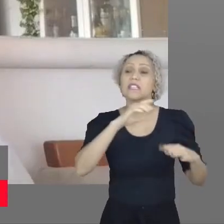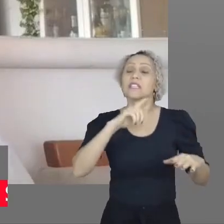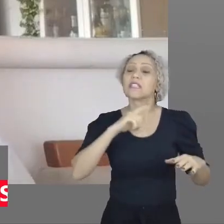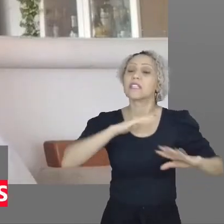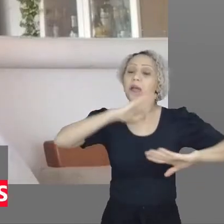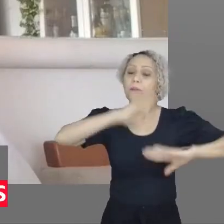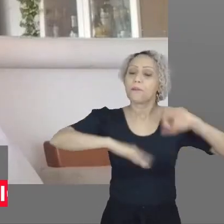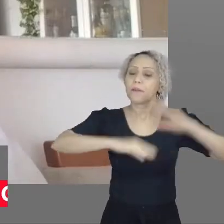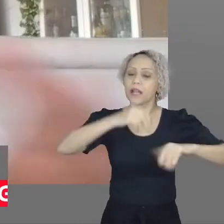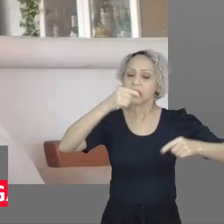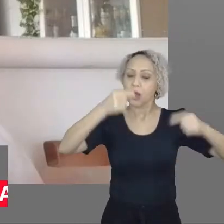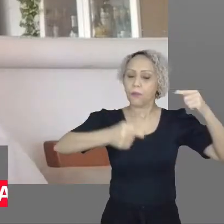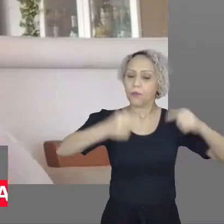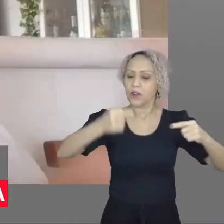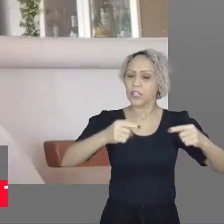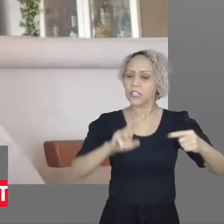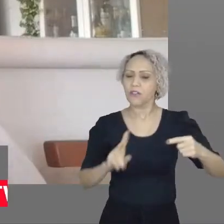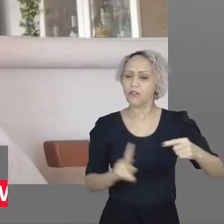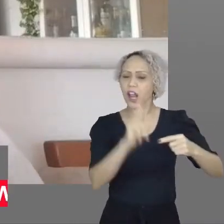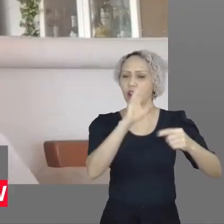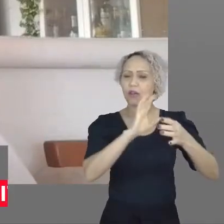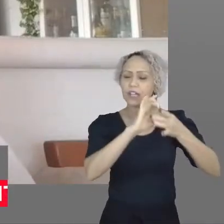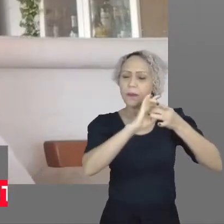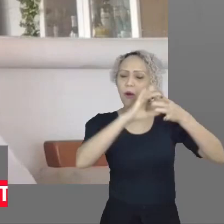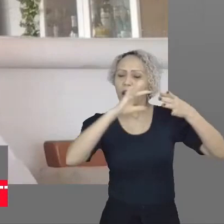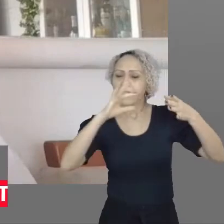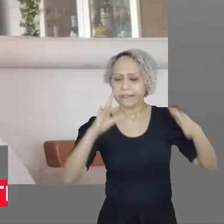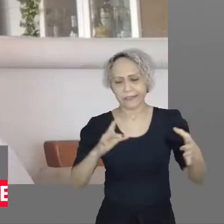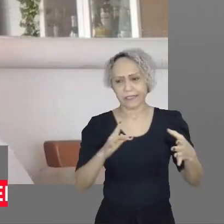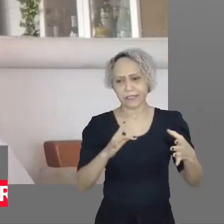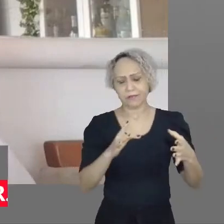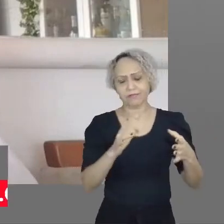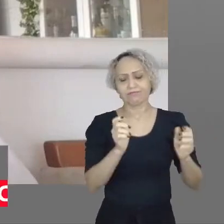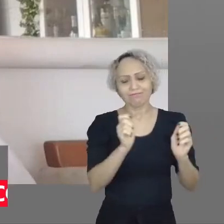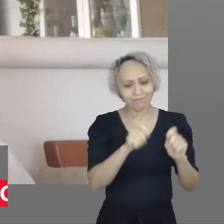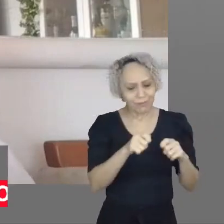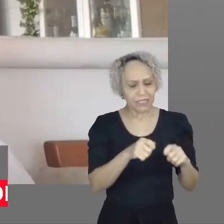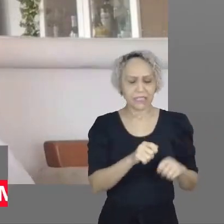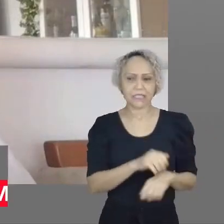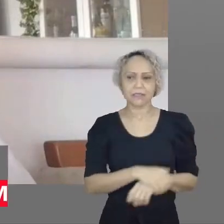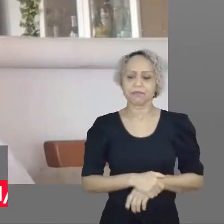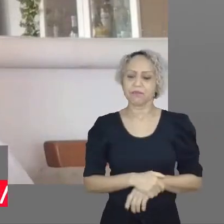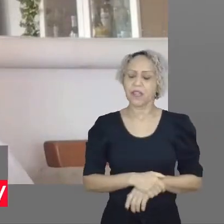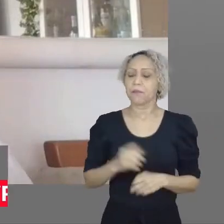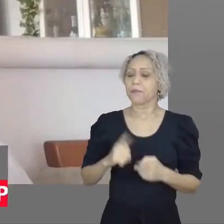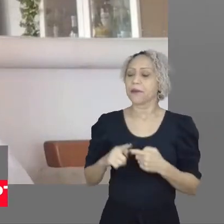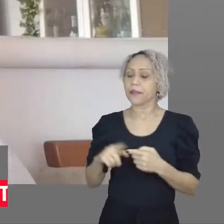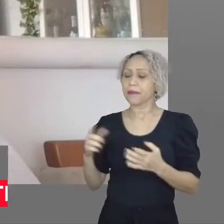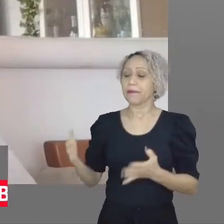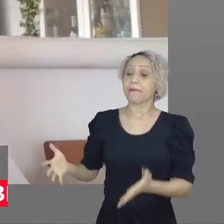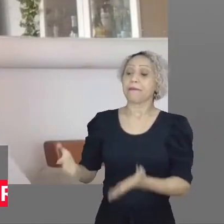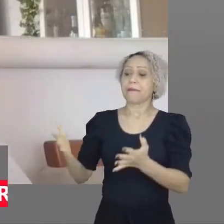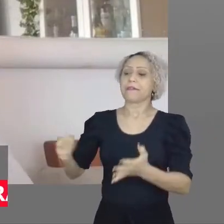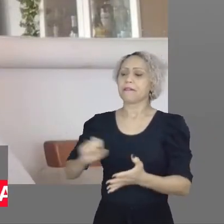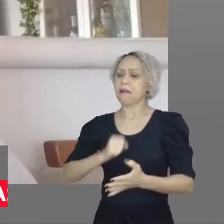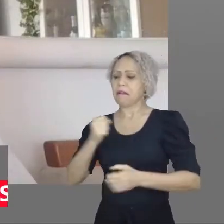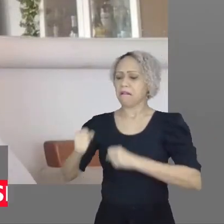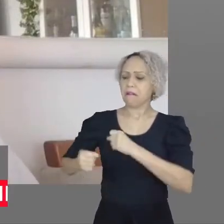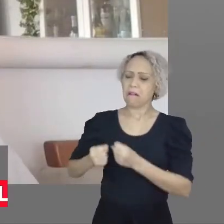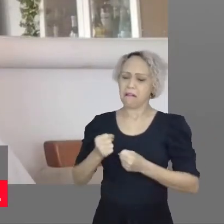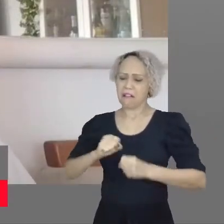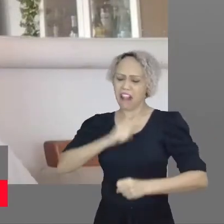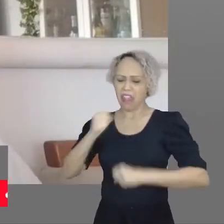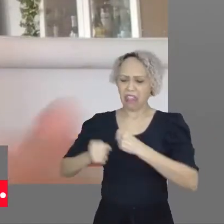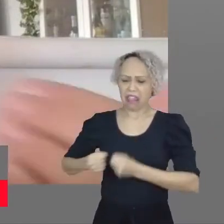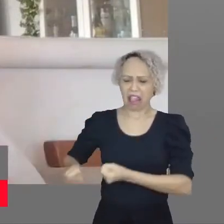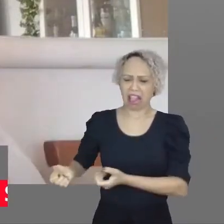a gente vive nessa infusão, nessa imersão de incitação ao ódio, à intolerância, a falta de